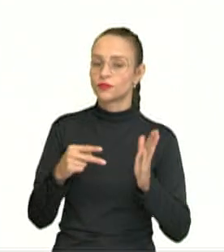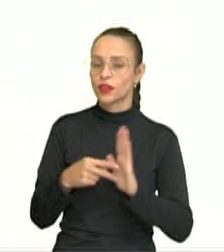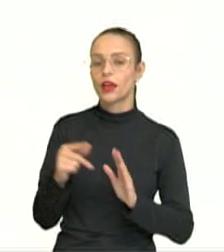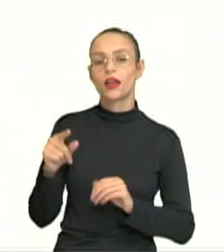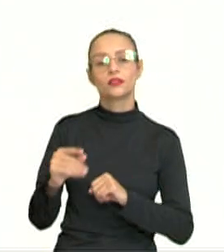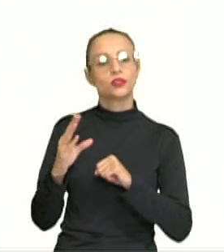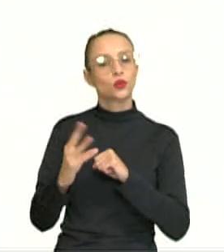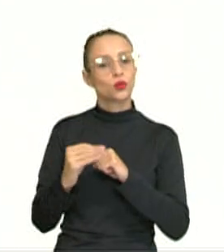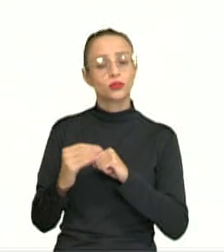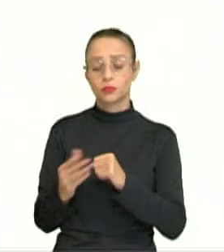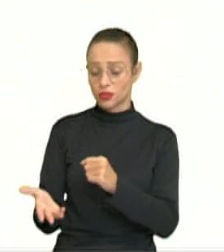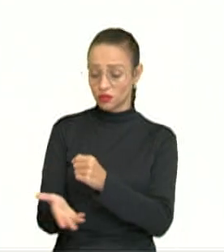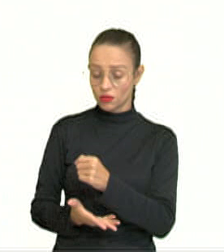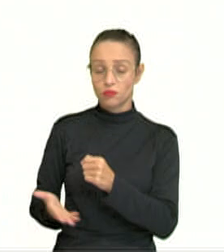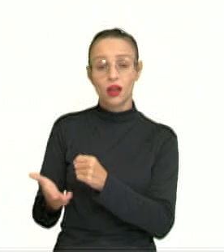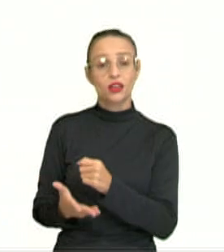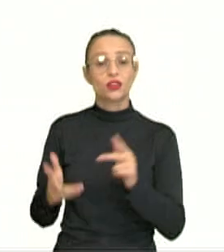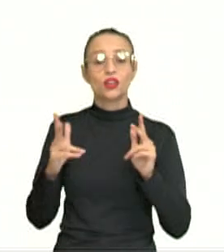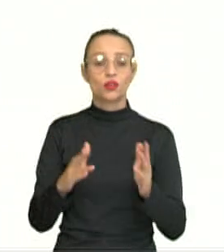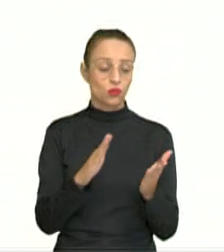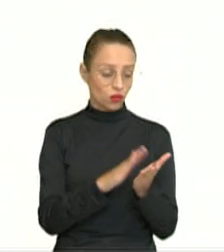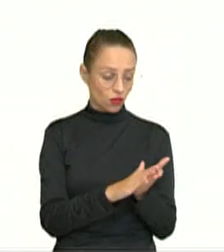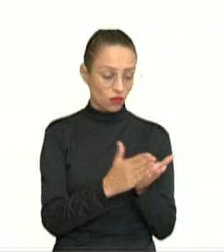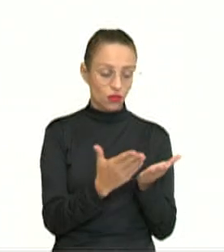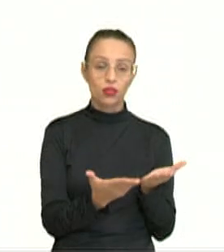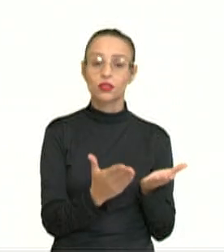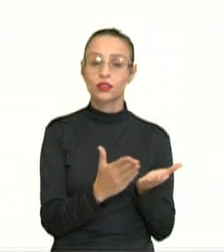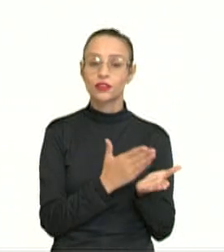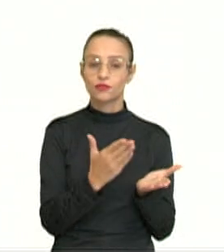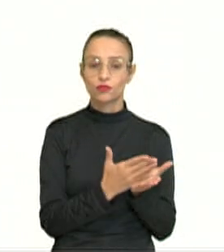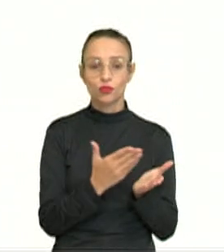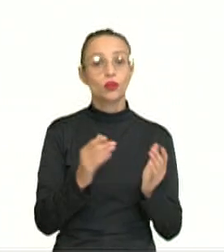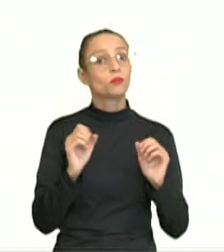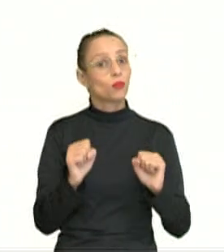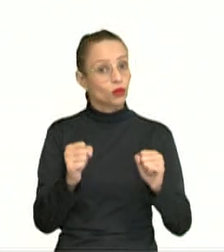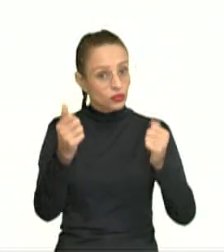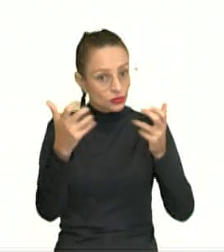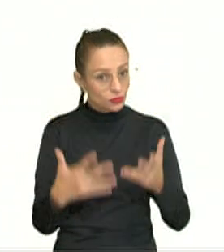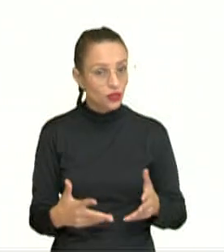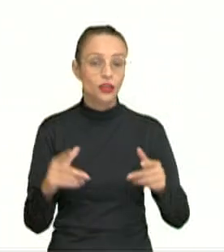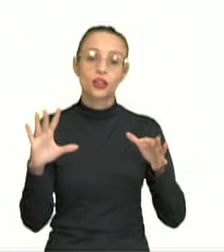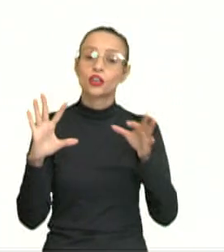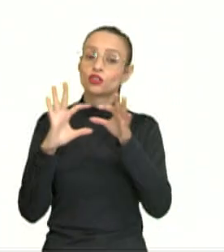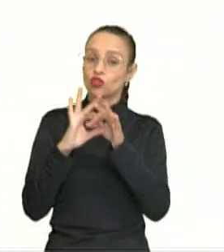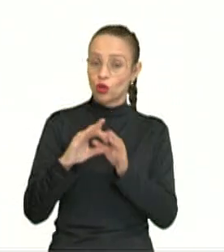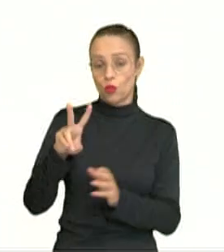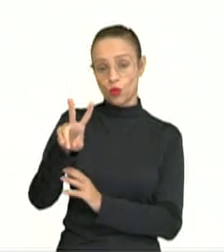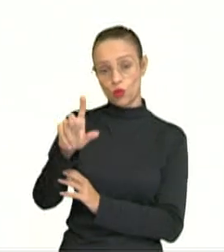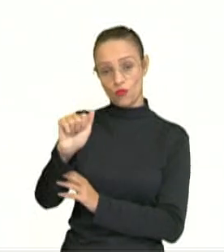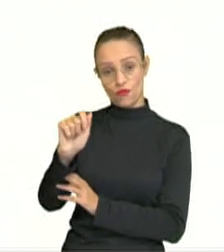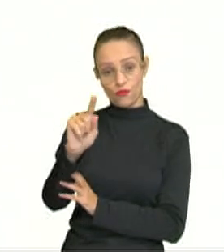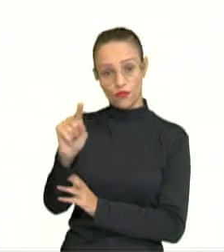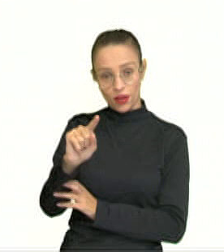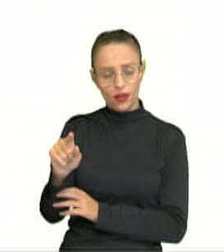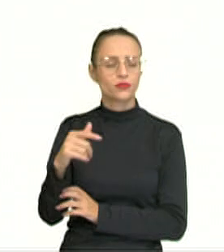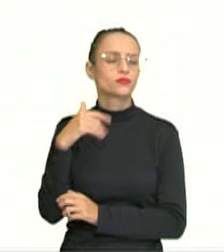conhecimento será tão básico quanto abrir um livro. Você também poderia ter dito, segundo Vaz, sabe-se que em um